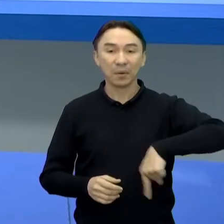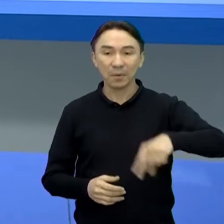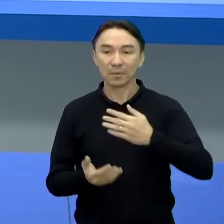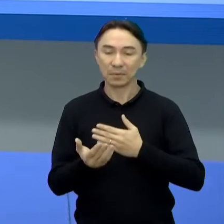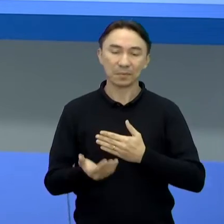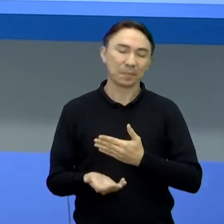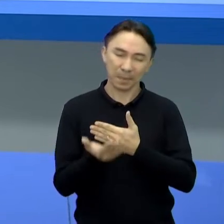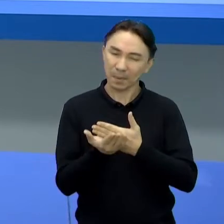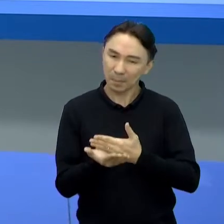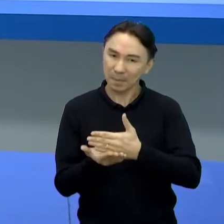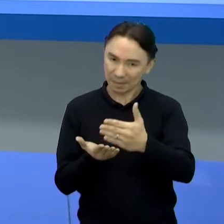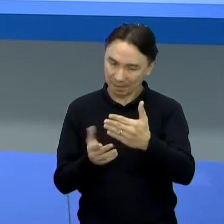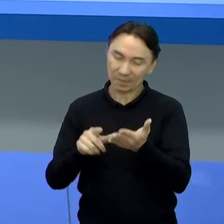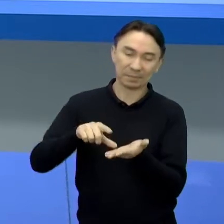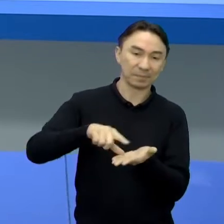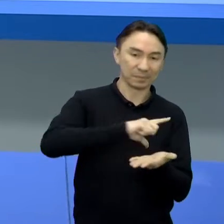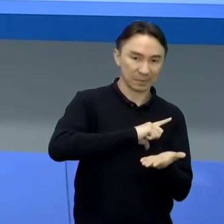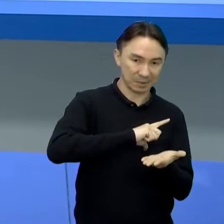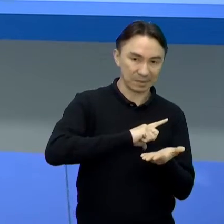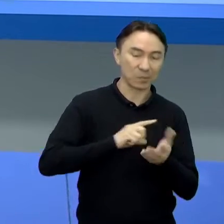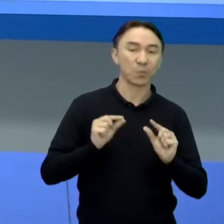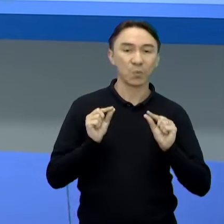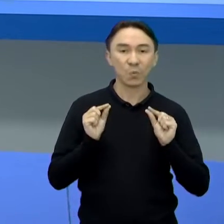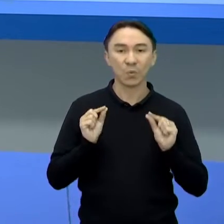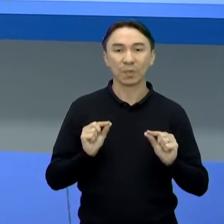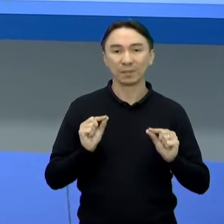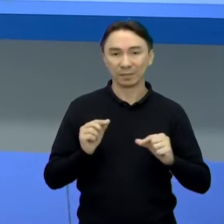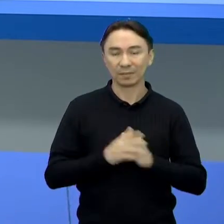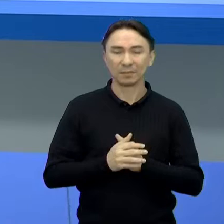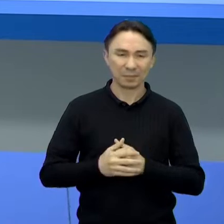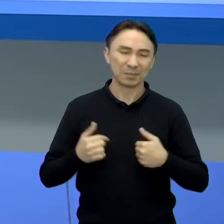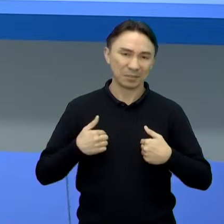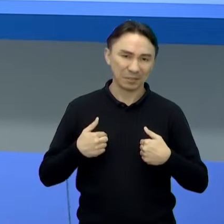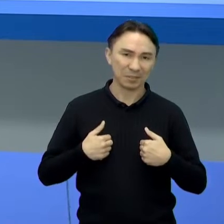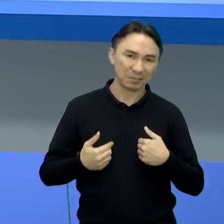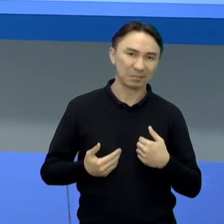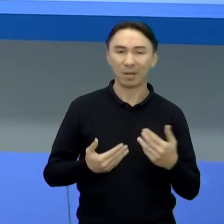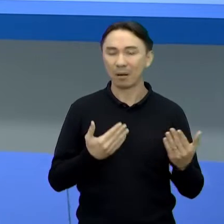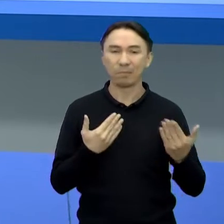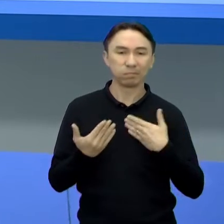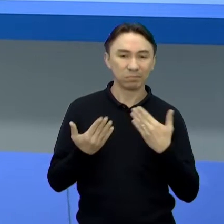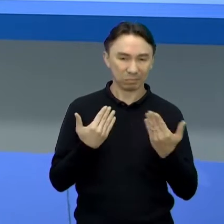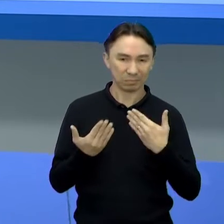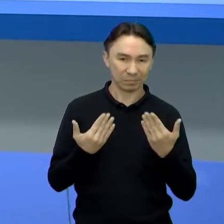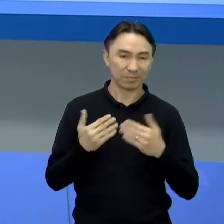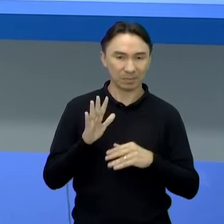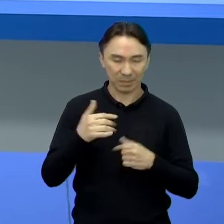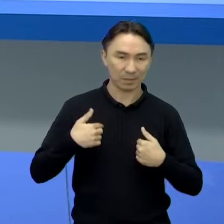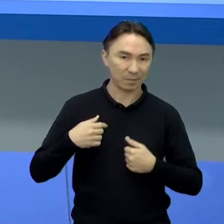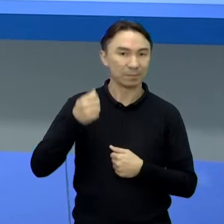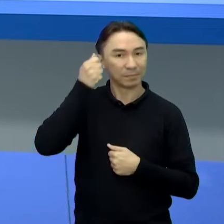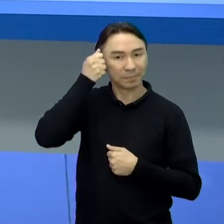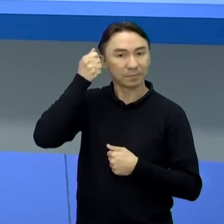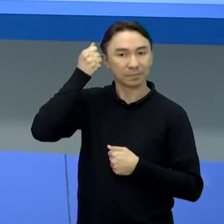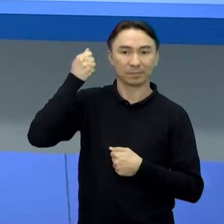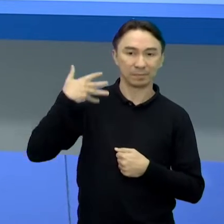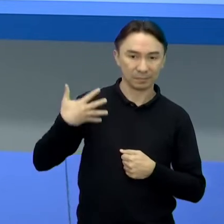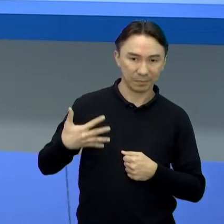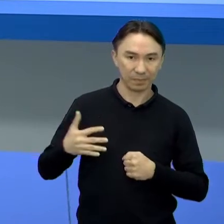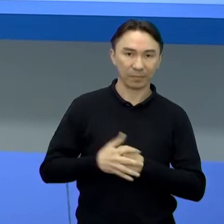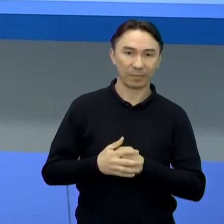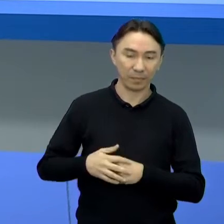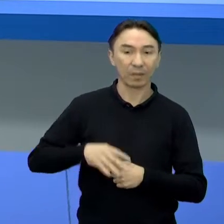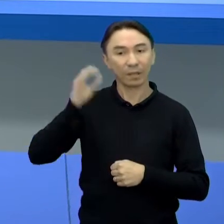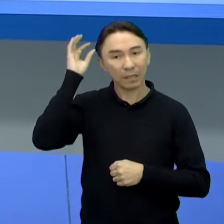né, nossa aula, né, que eu gosto de bater um papo com vocês, vou me descrever, né? Eu tenho